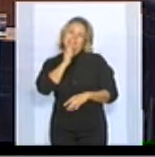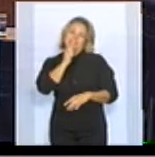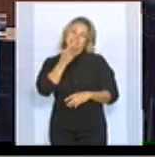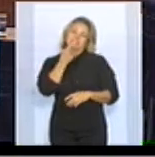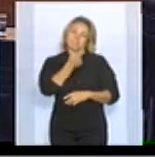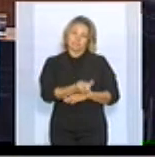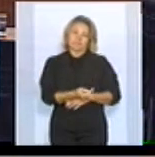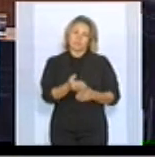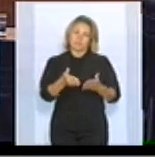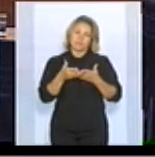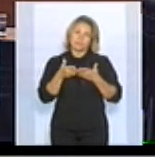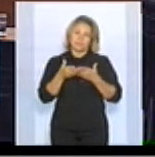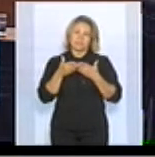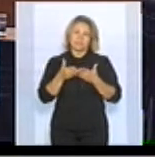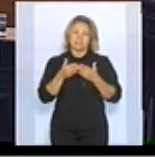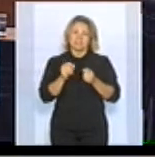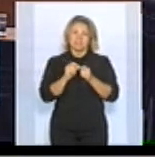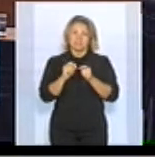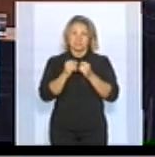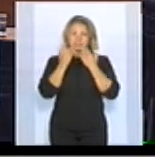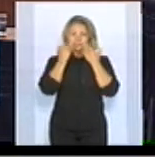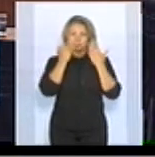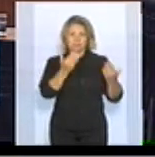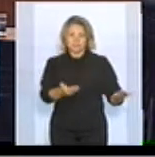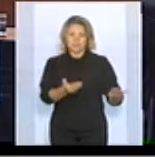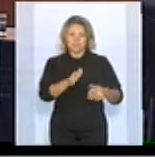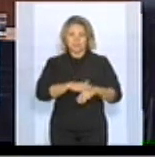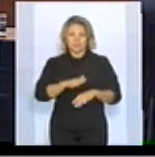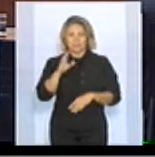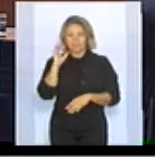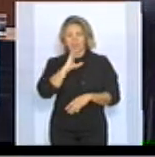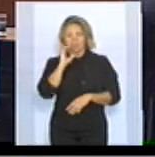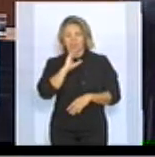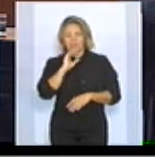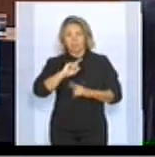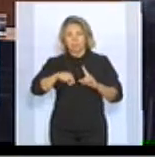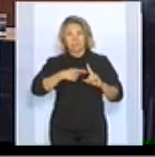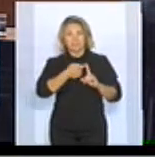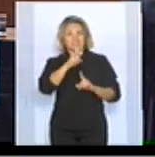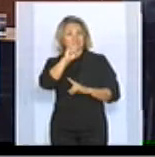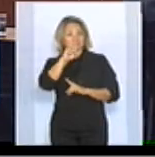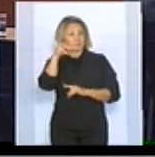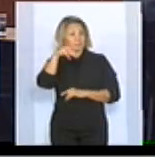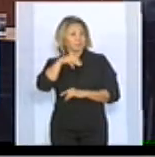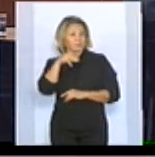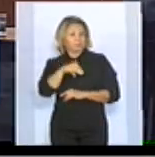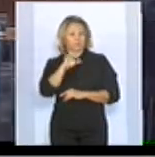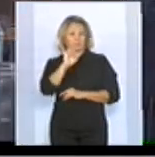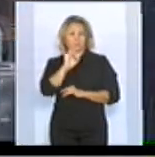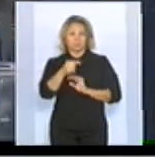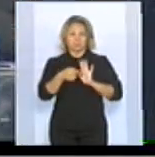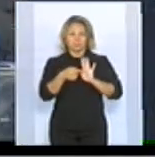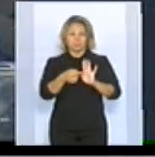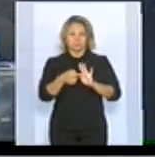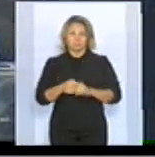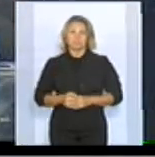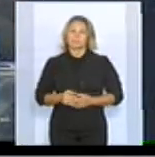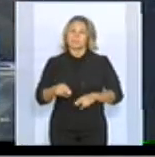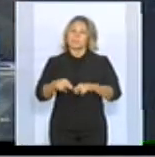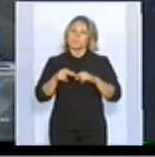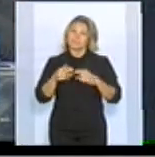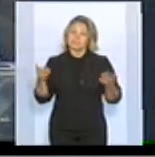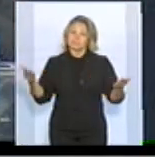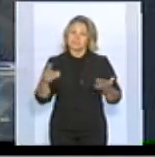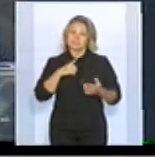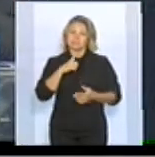que a assessoria dispõe de mais ainda 5 minutos. Não necessitaria mais do que isso. Então,